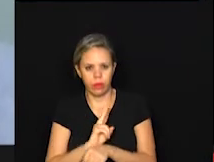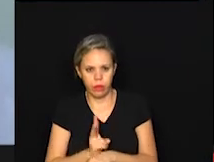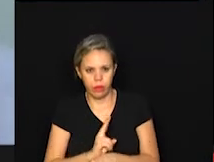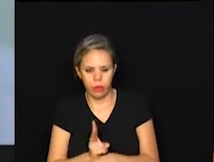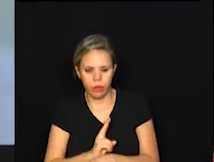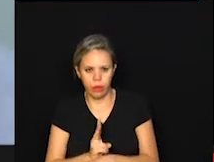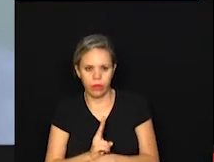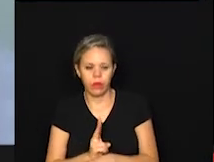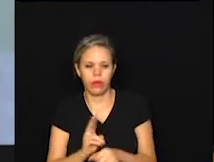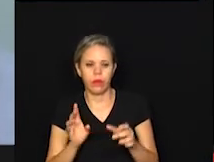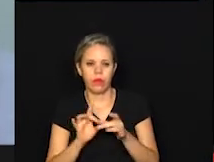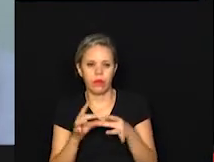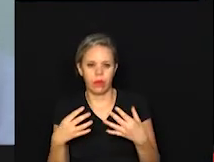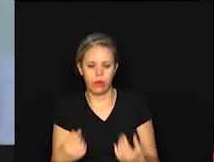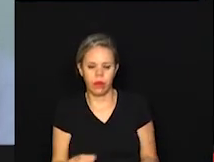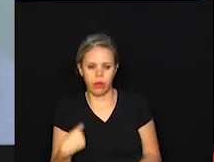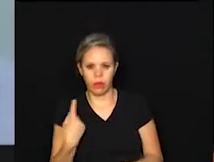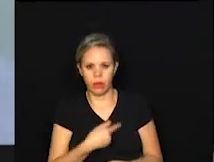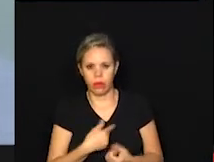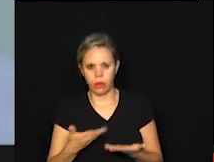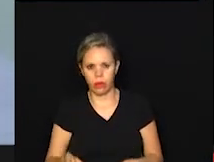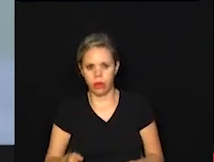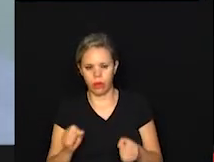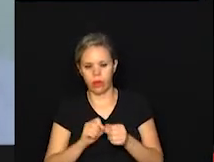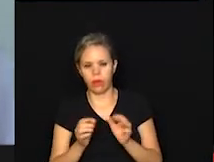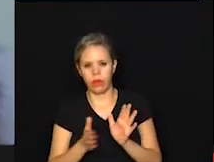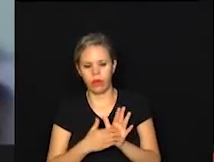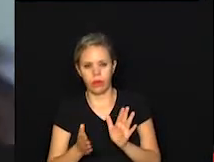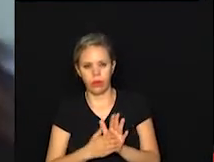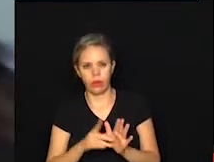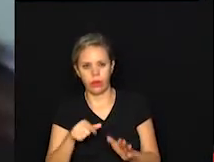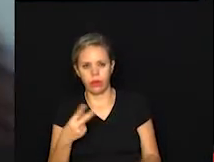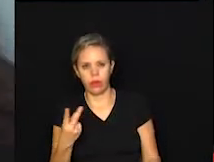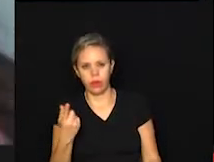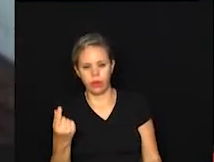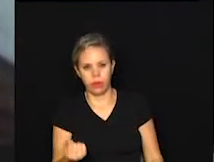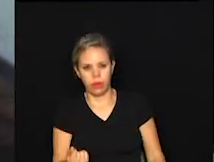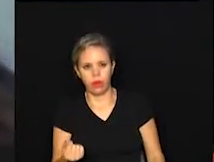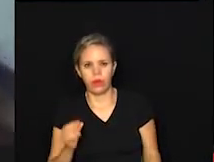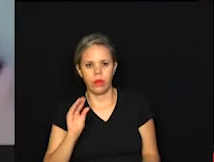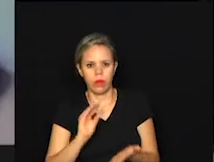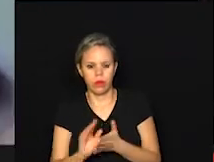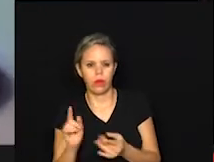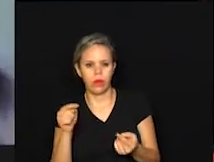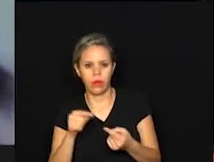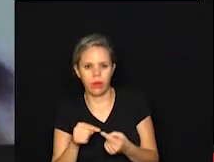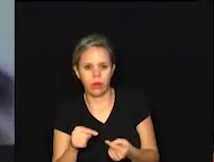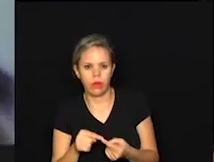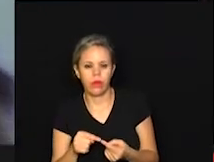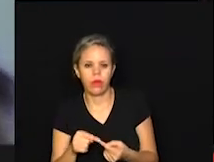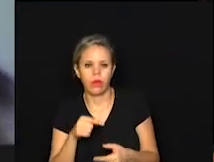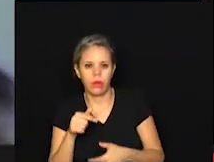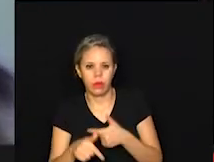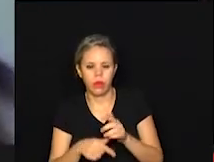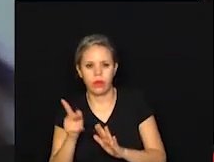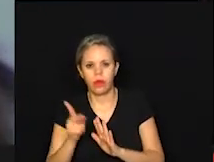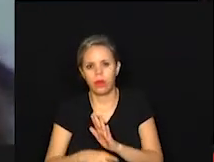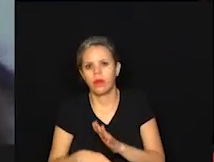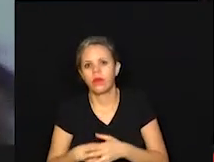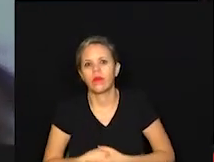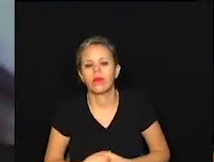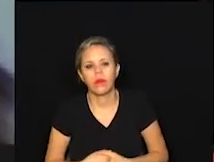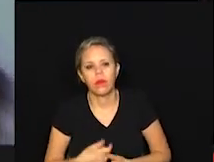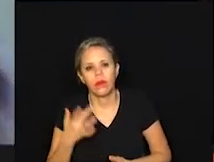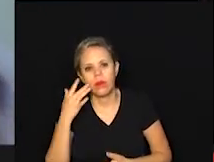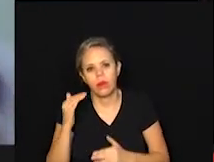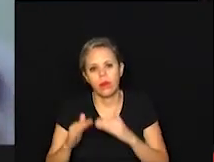a deliberação, quando nós aqui fazemos a proposta que esse valor do fundo seja destinado para tal e tal projeto, eu vejo